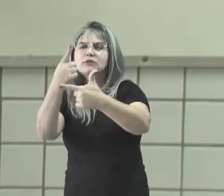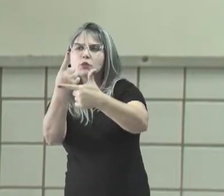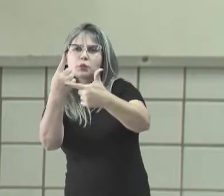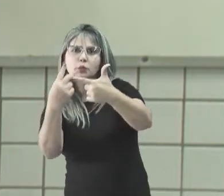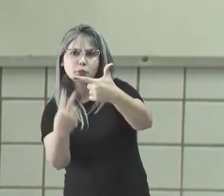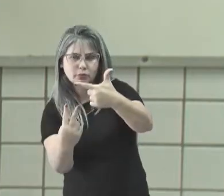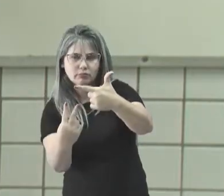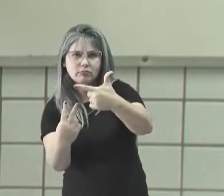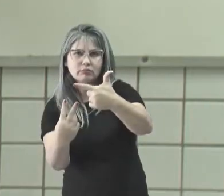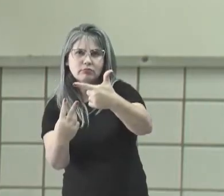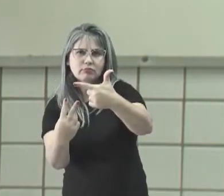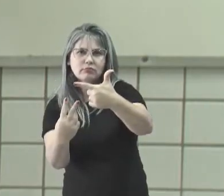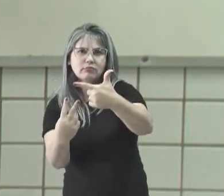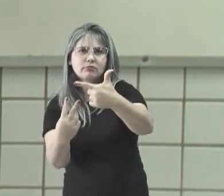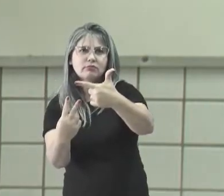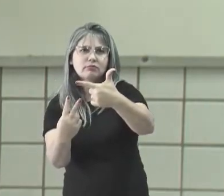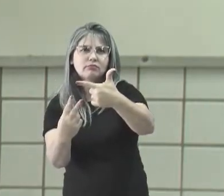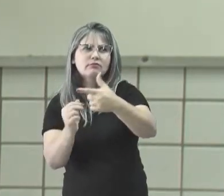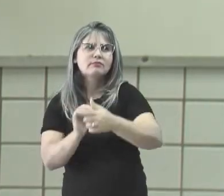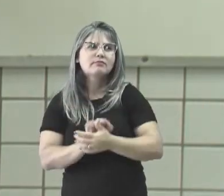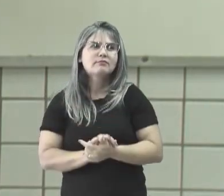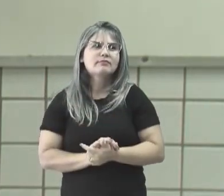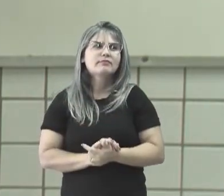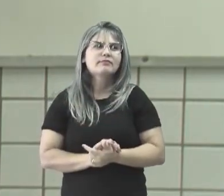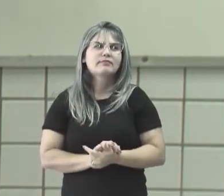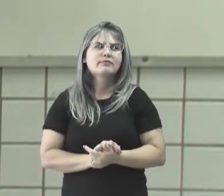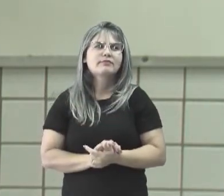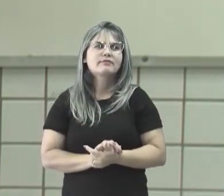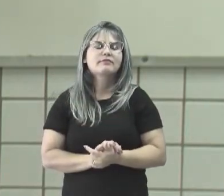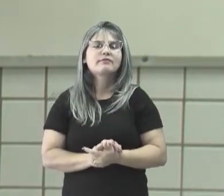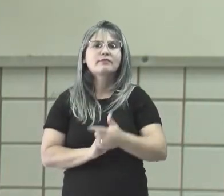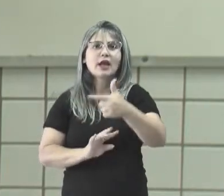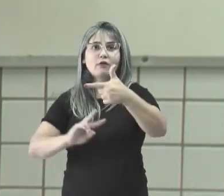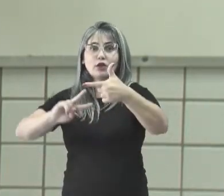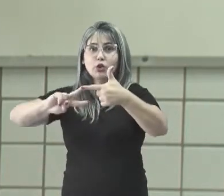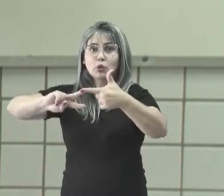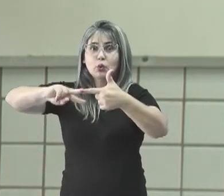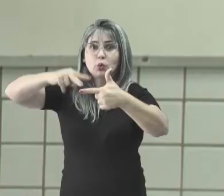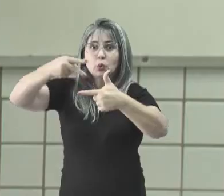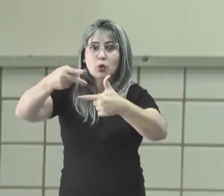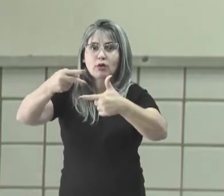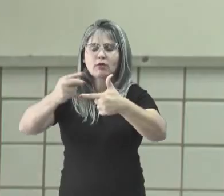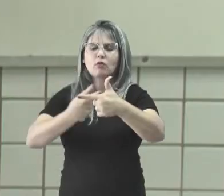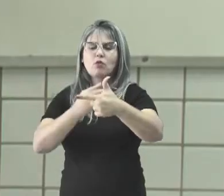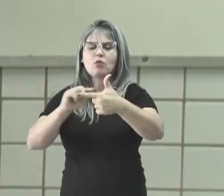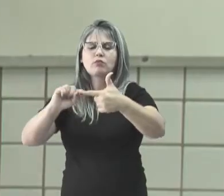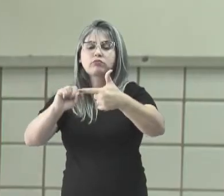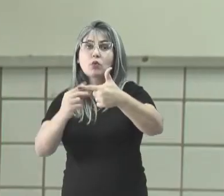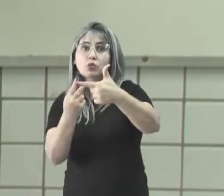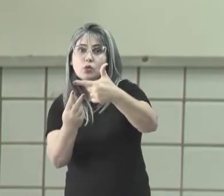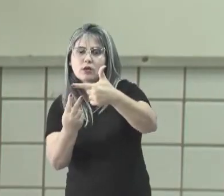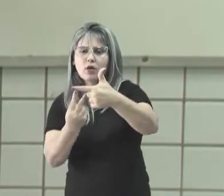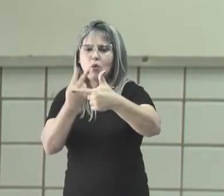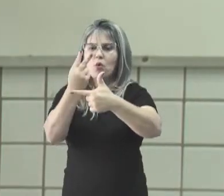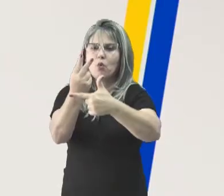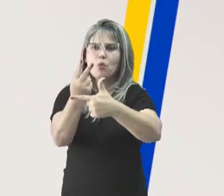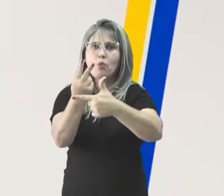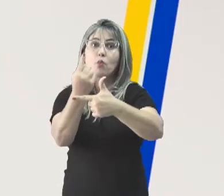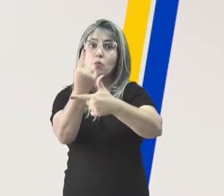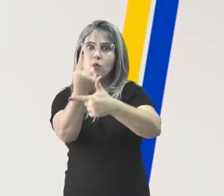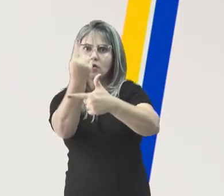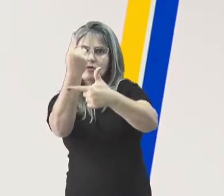da segunda? Ao invés de 1 sobre 2, fica o quê? 2 sobre 1. E então, ó, fica